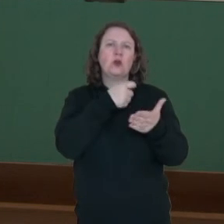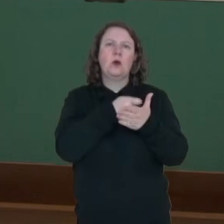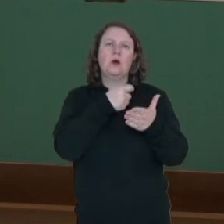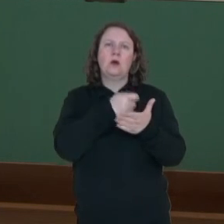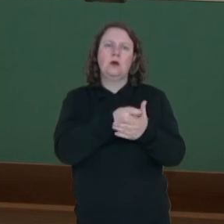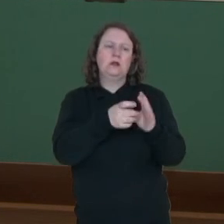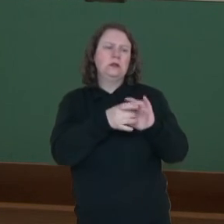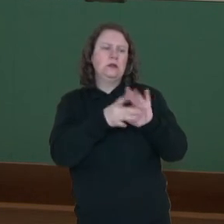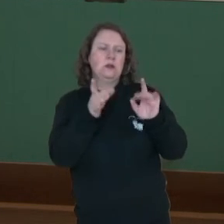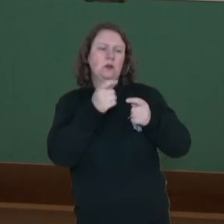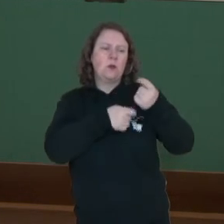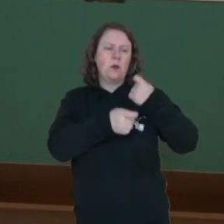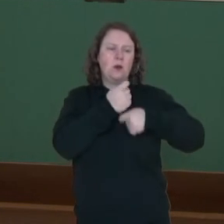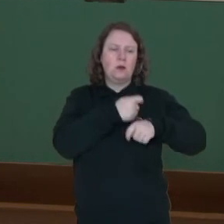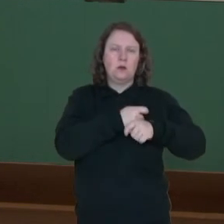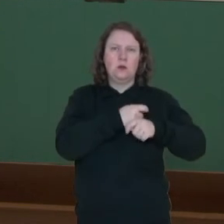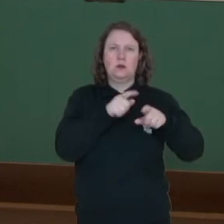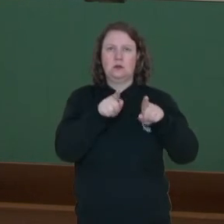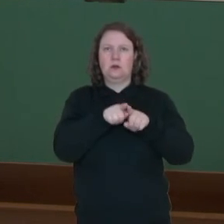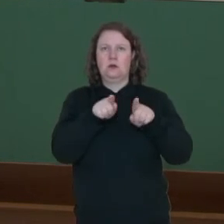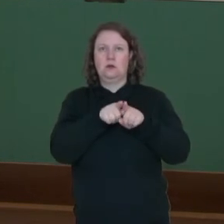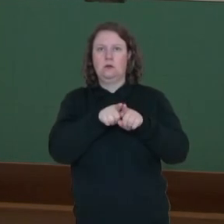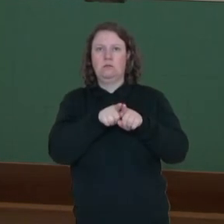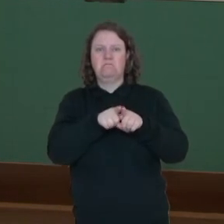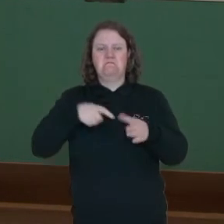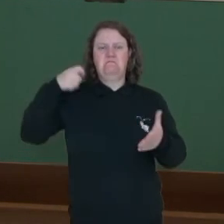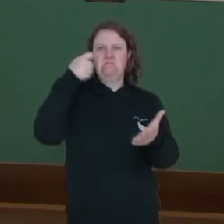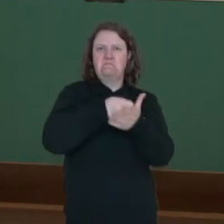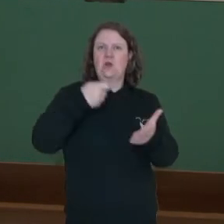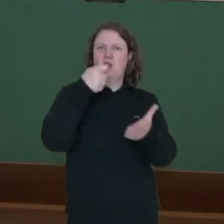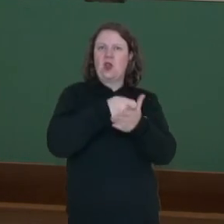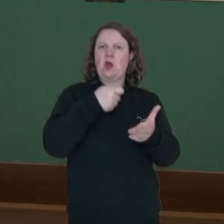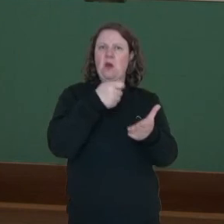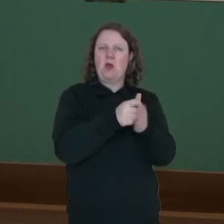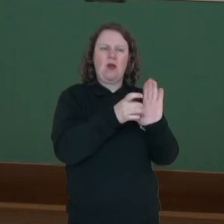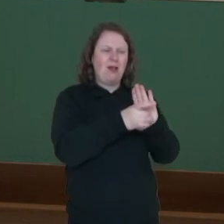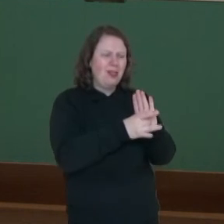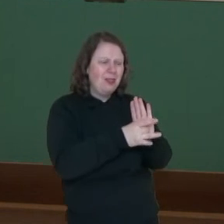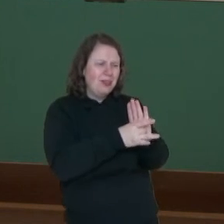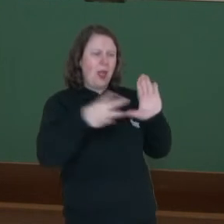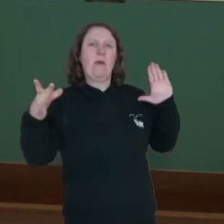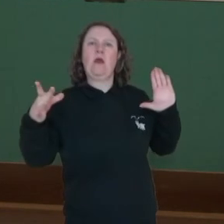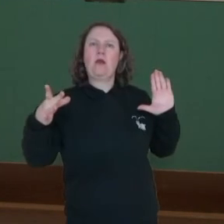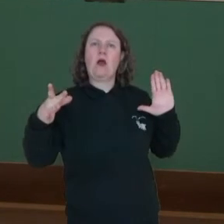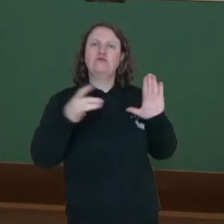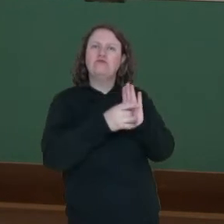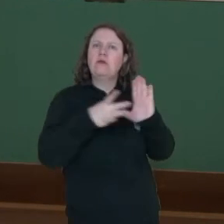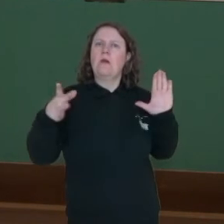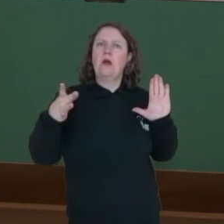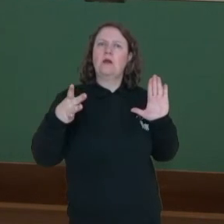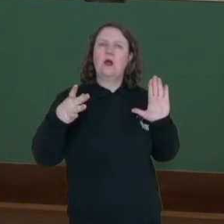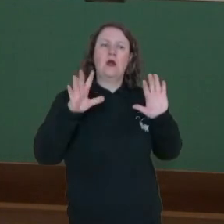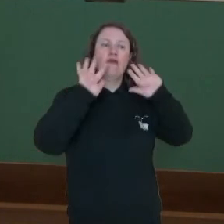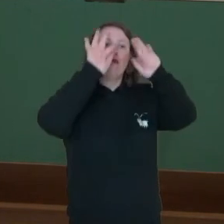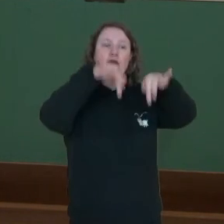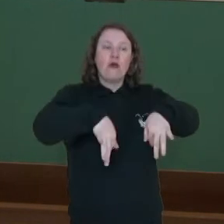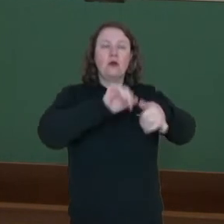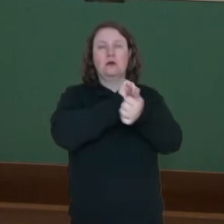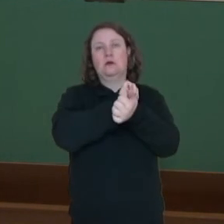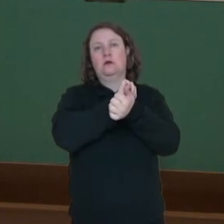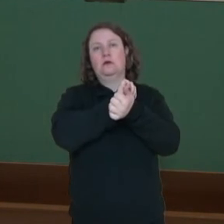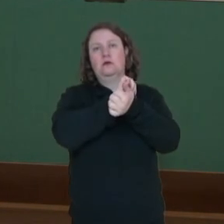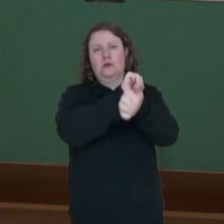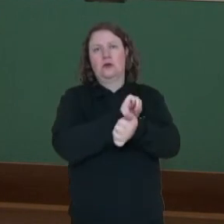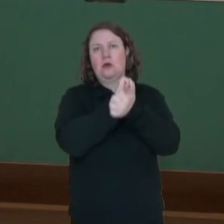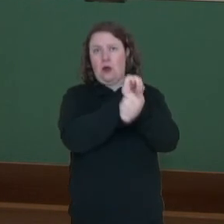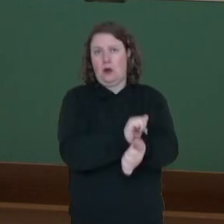economia, defensor do abolicionismo, né, entendi aí como defensor do fim da escravidão no Brasil, se